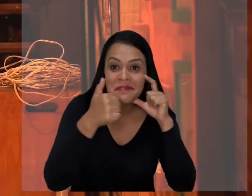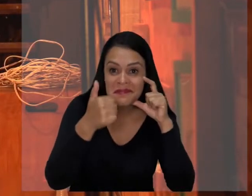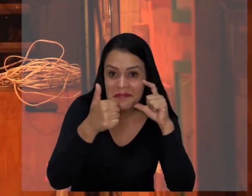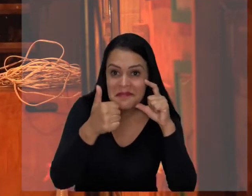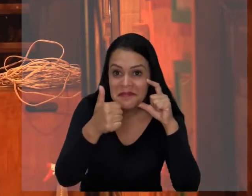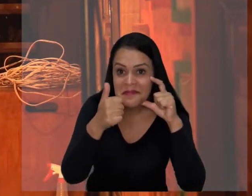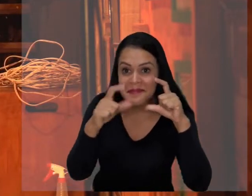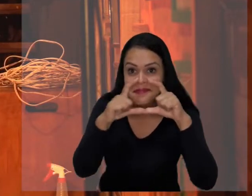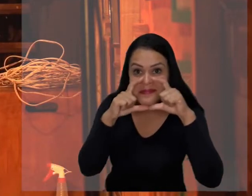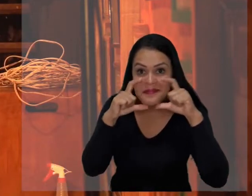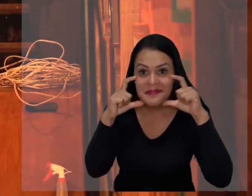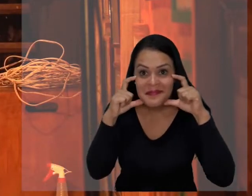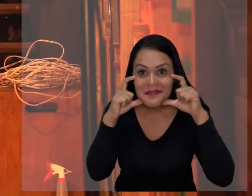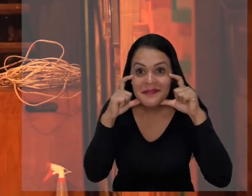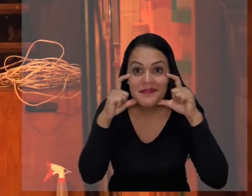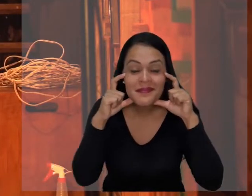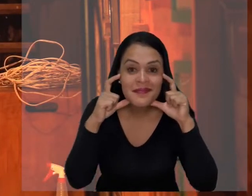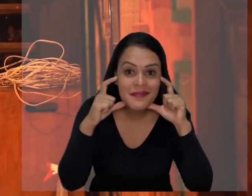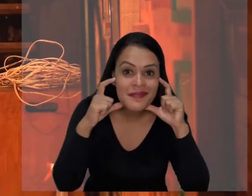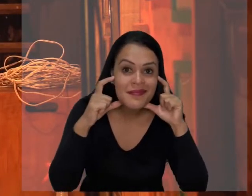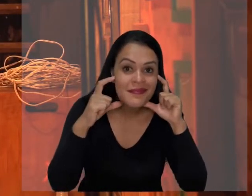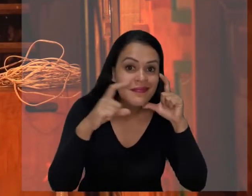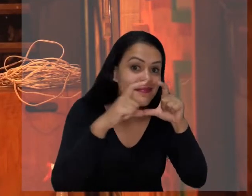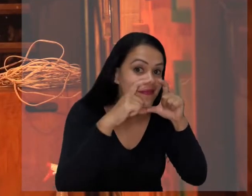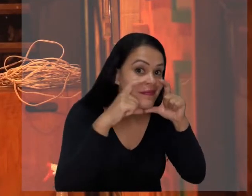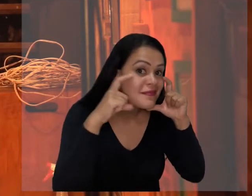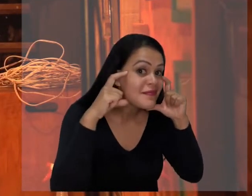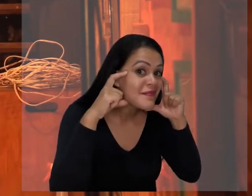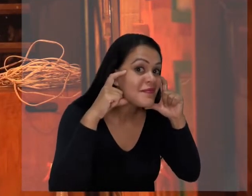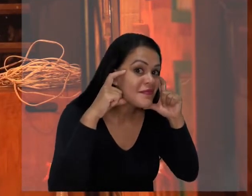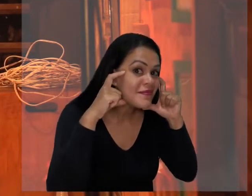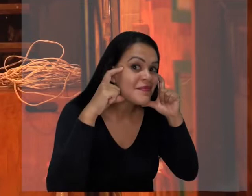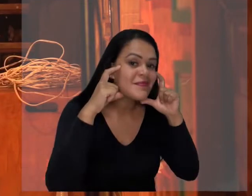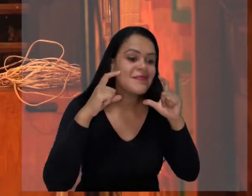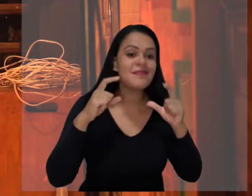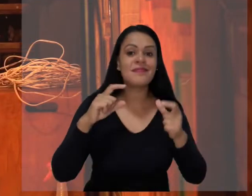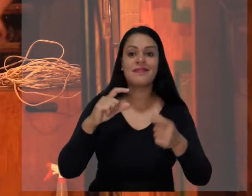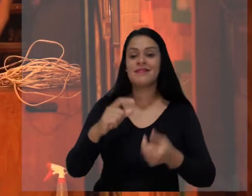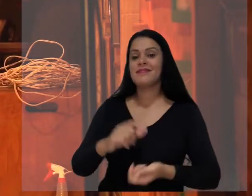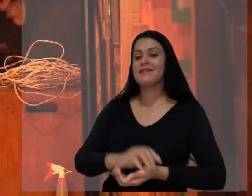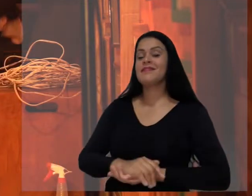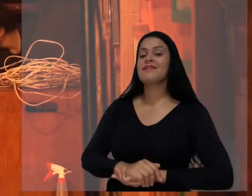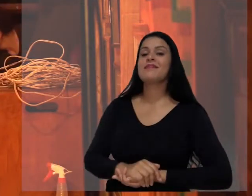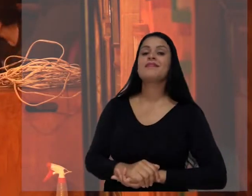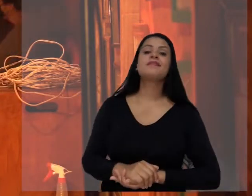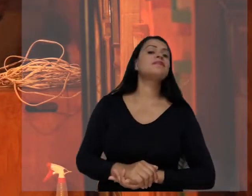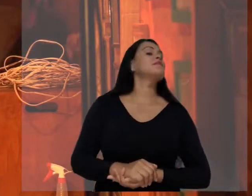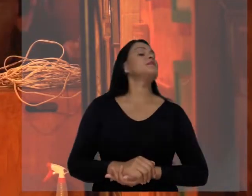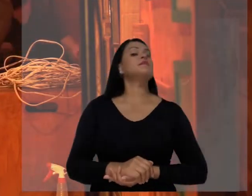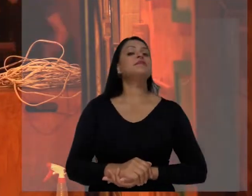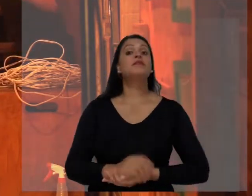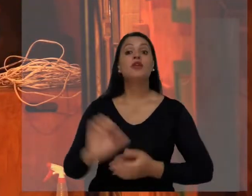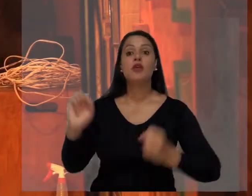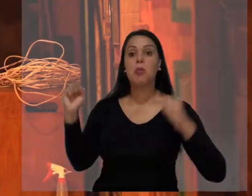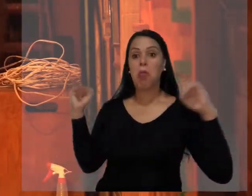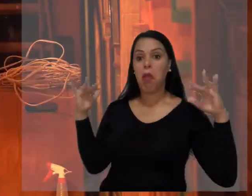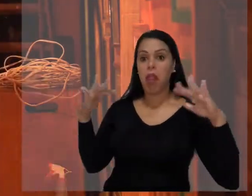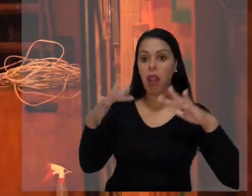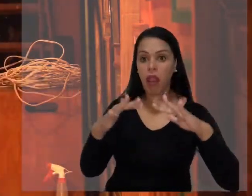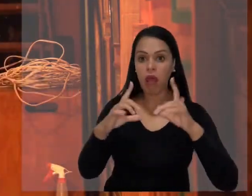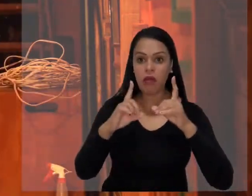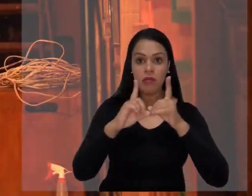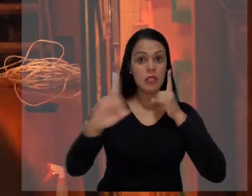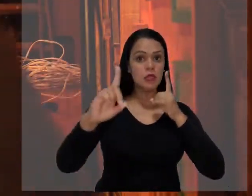bene di mascare, lavasi le mani e la... Non agglomerare,